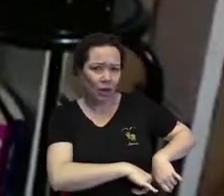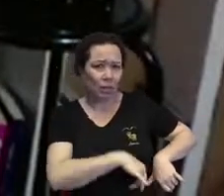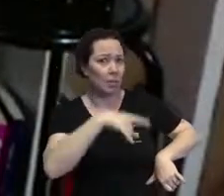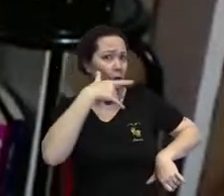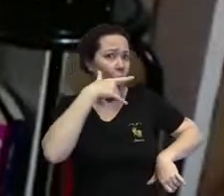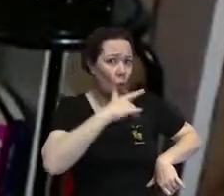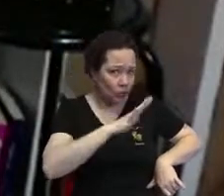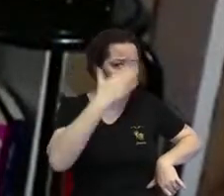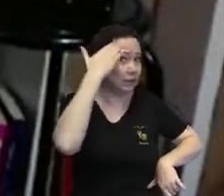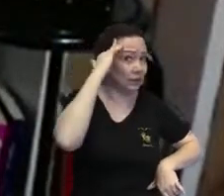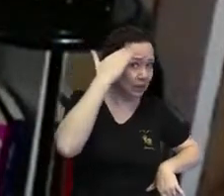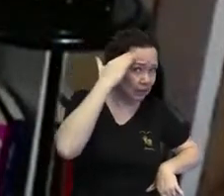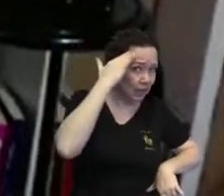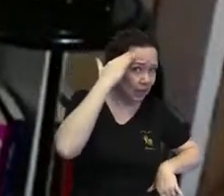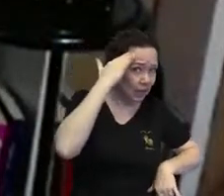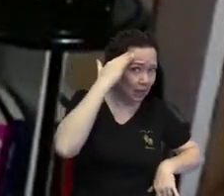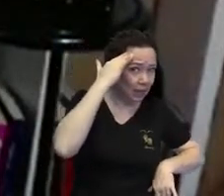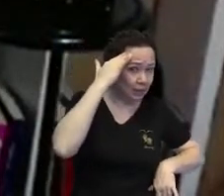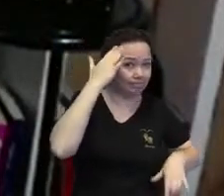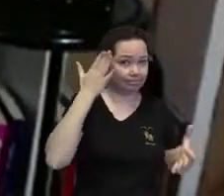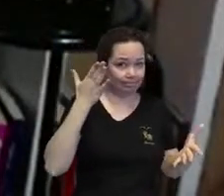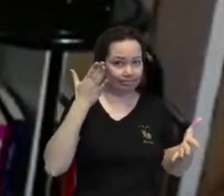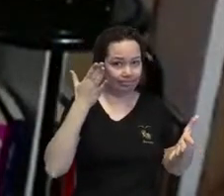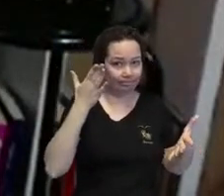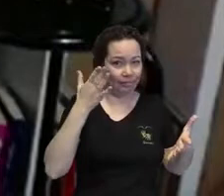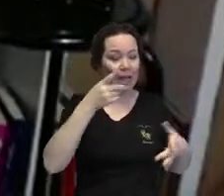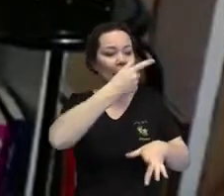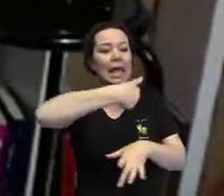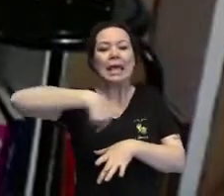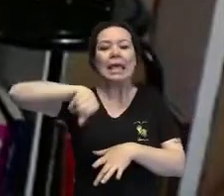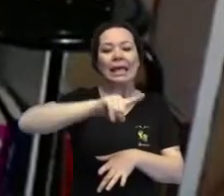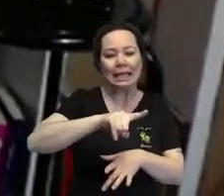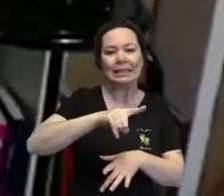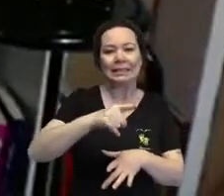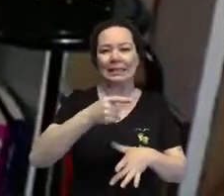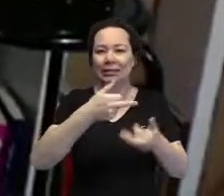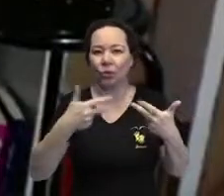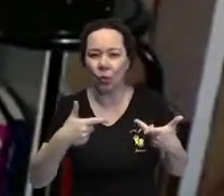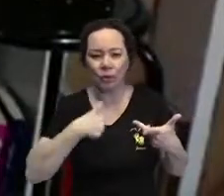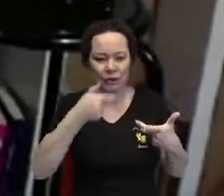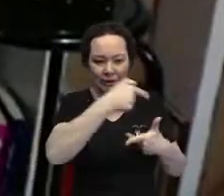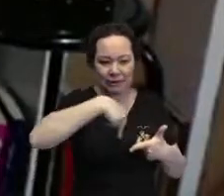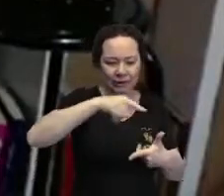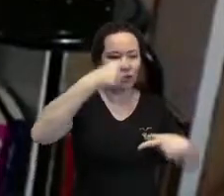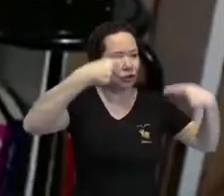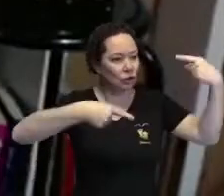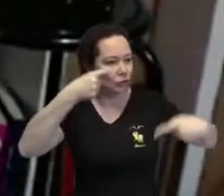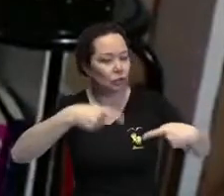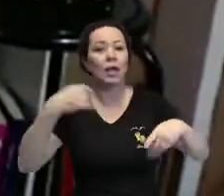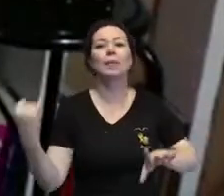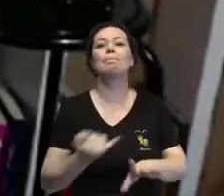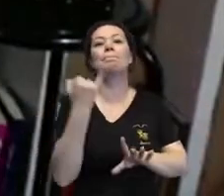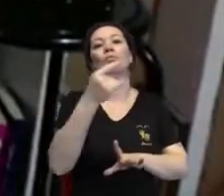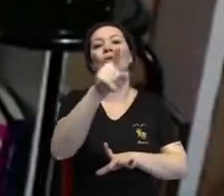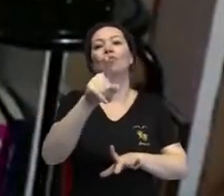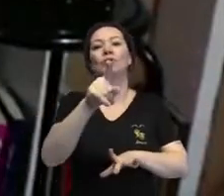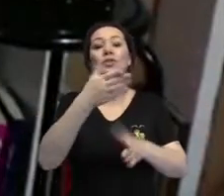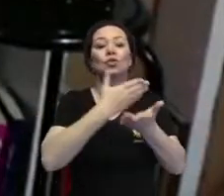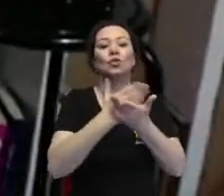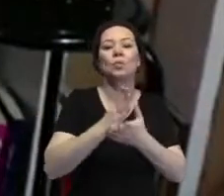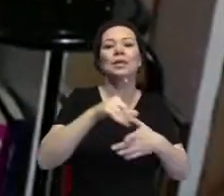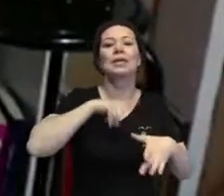de reflexão é que muitas vezes nos coloca para inserirmos essas práticas em nosso dia a